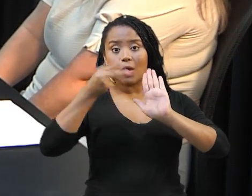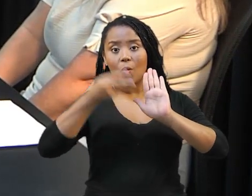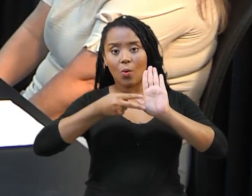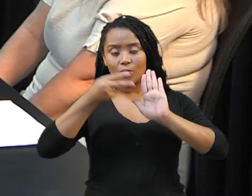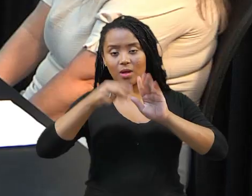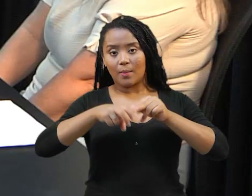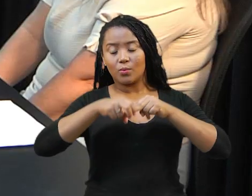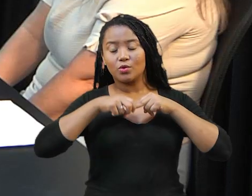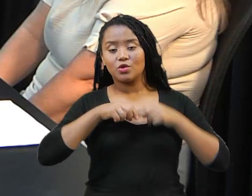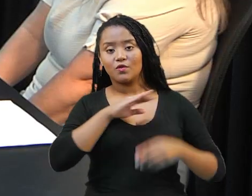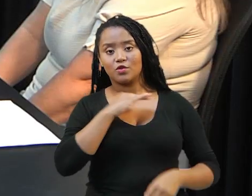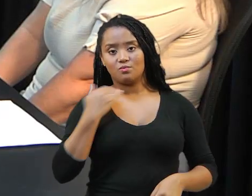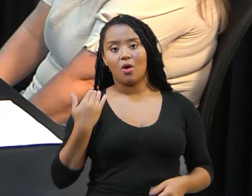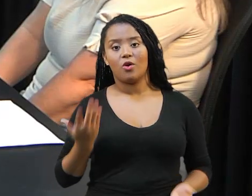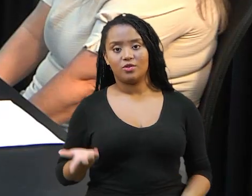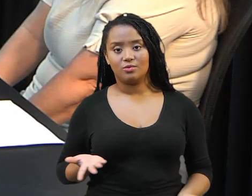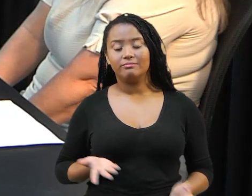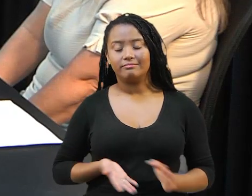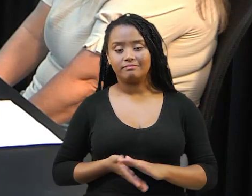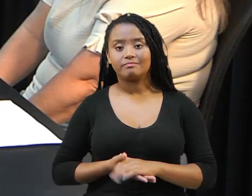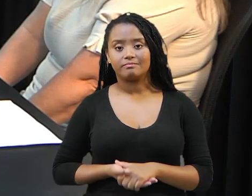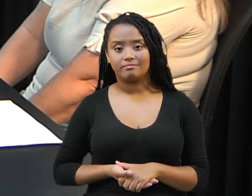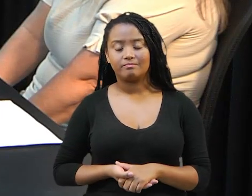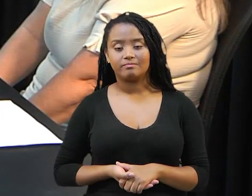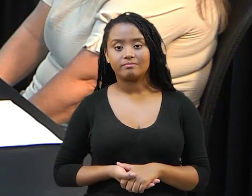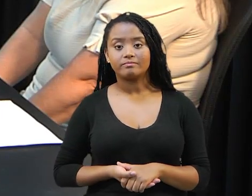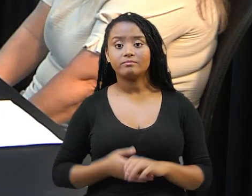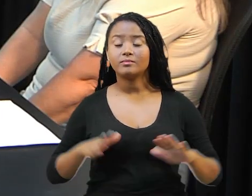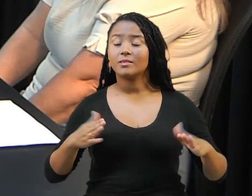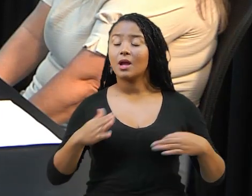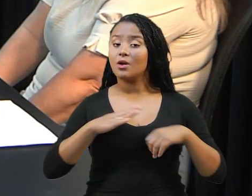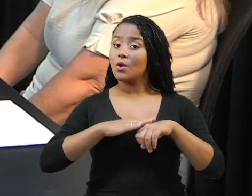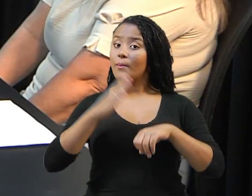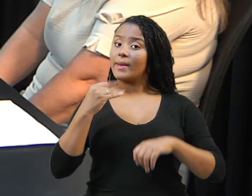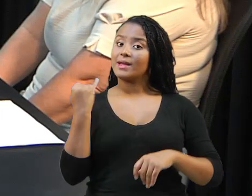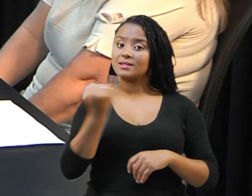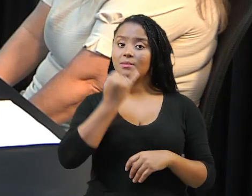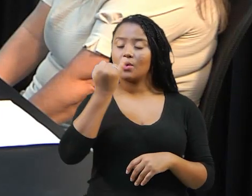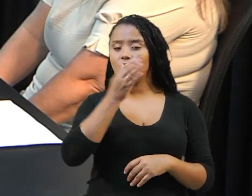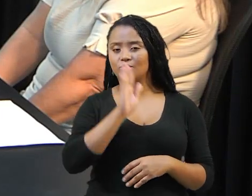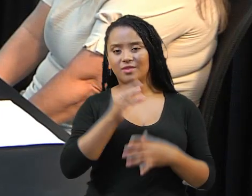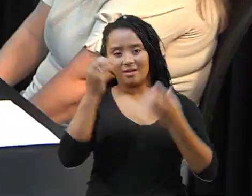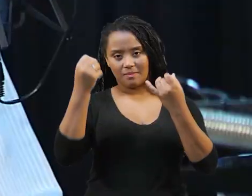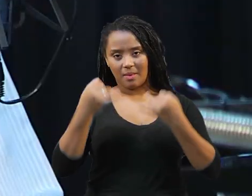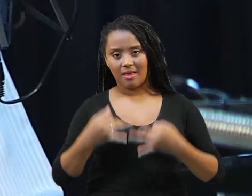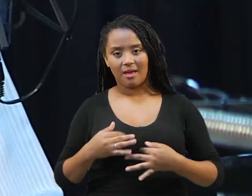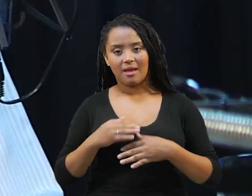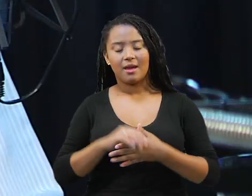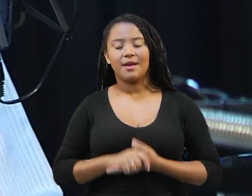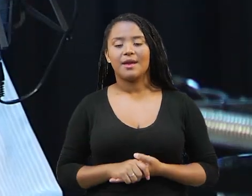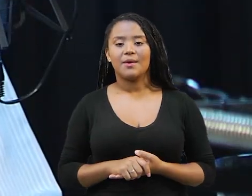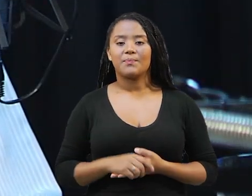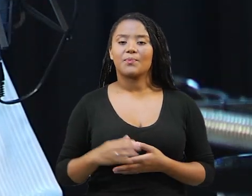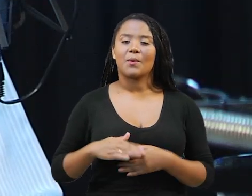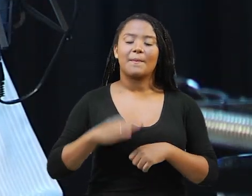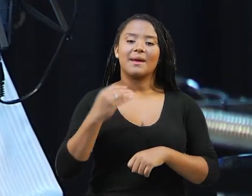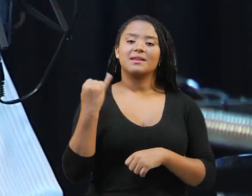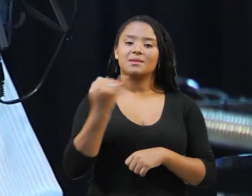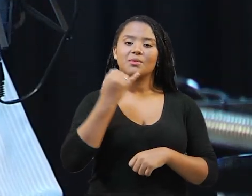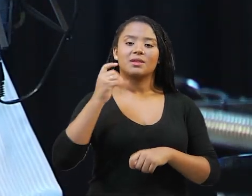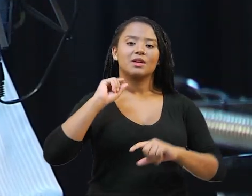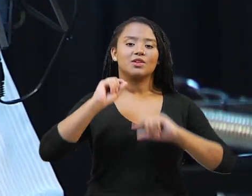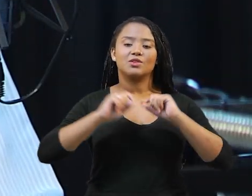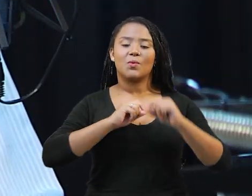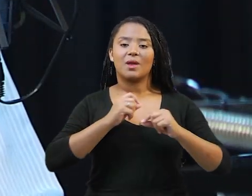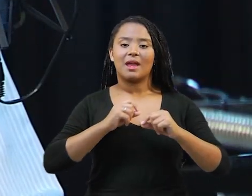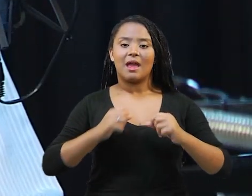né? E esse aumento todo. Então, o mais importante, como a gente disse aqui, é